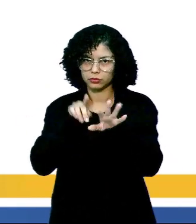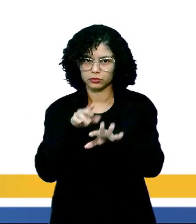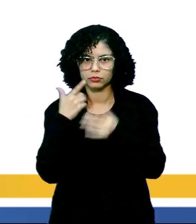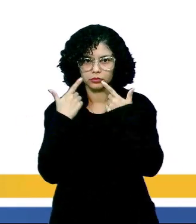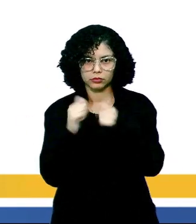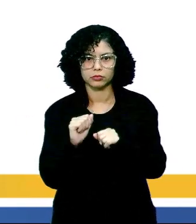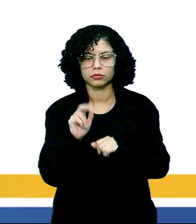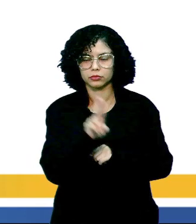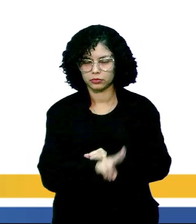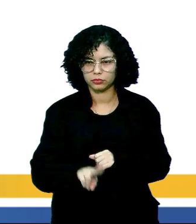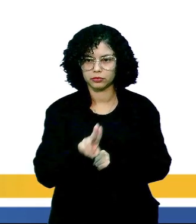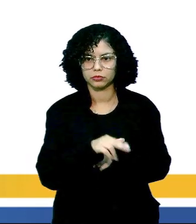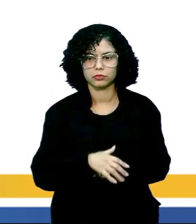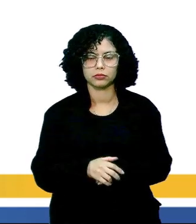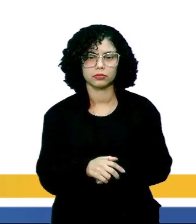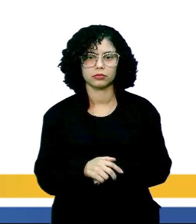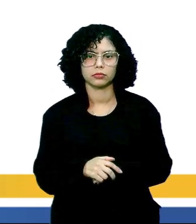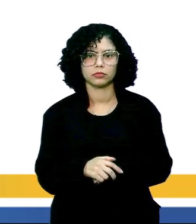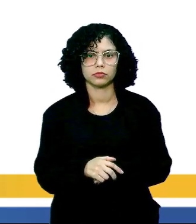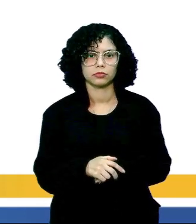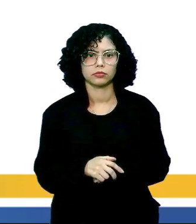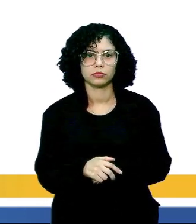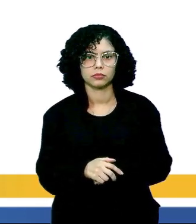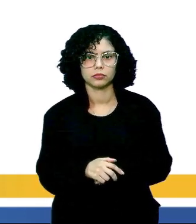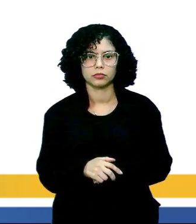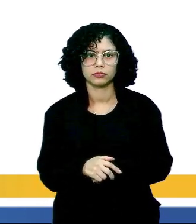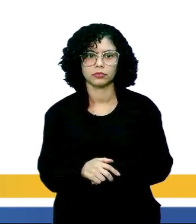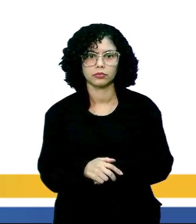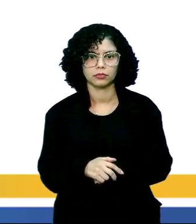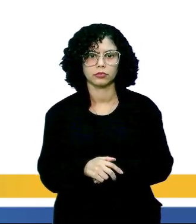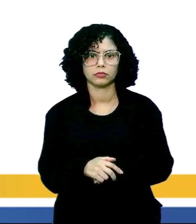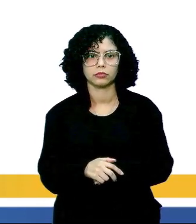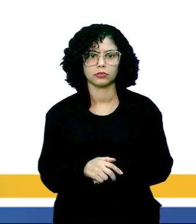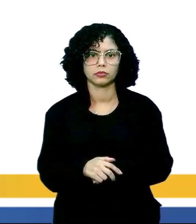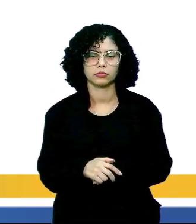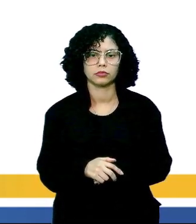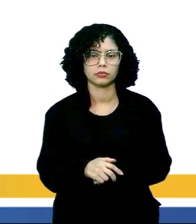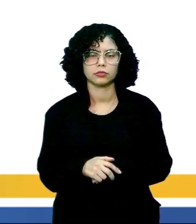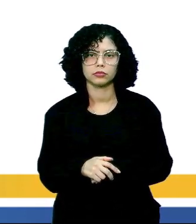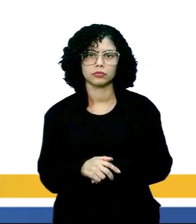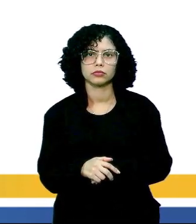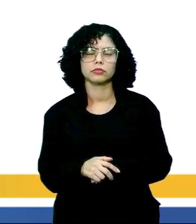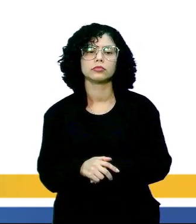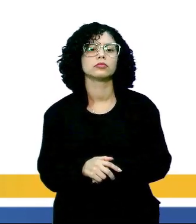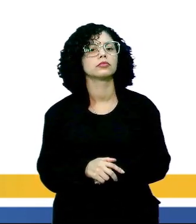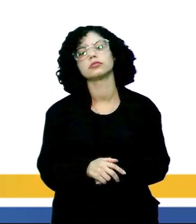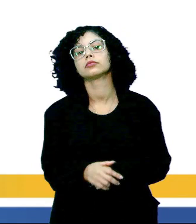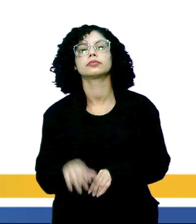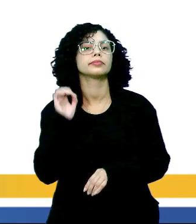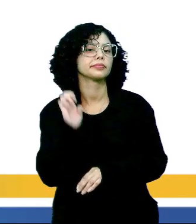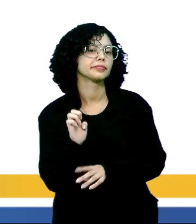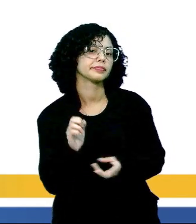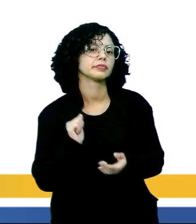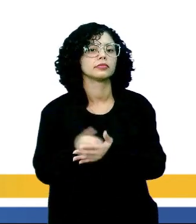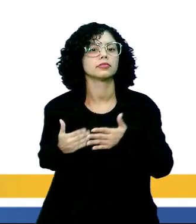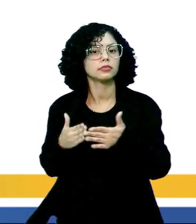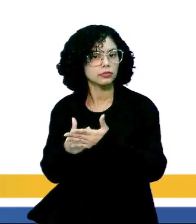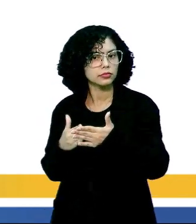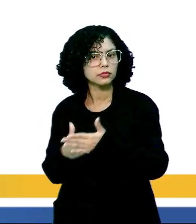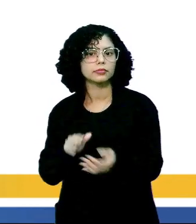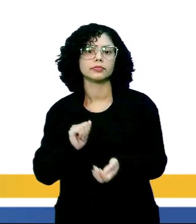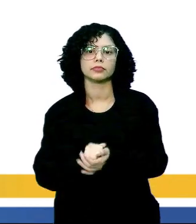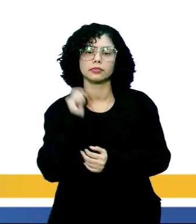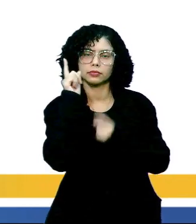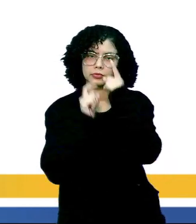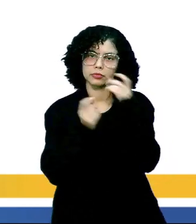a linguagem, com o tipo, o jeito que as pessoas vão falar na internet. E na letra E,